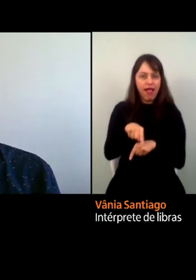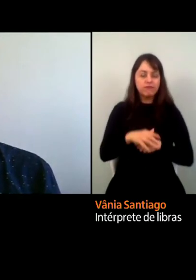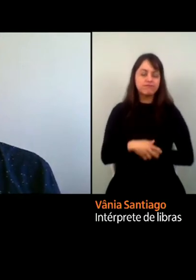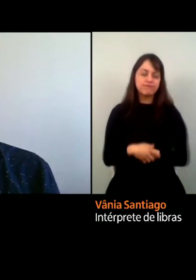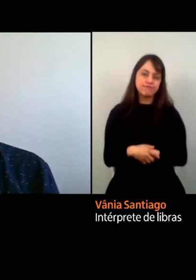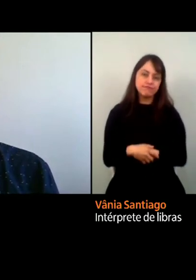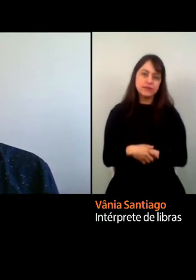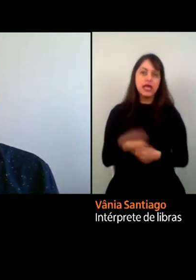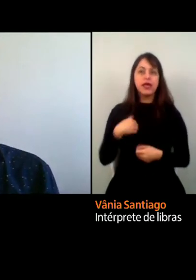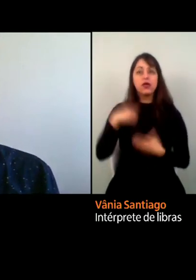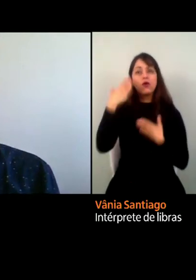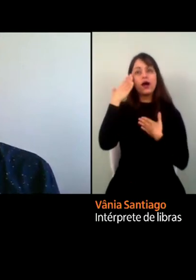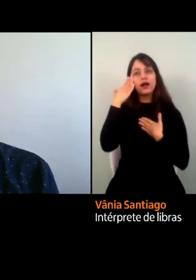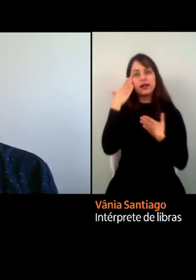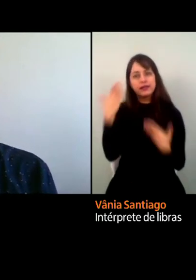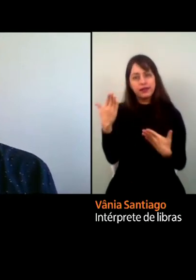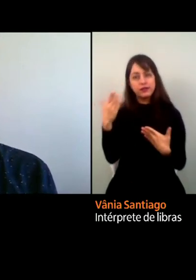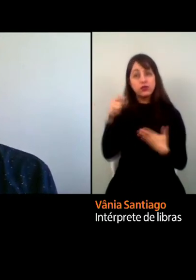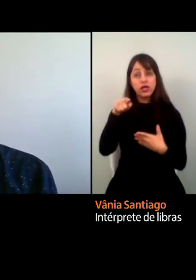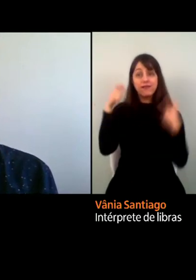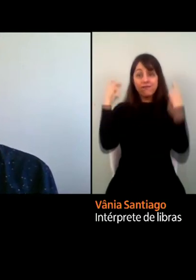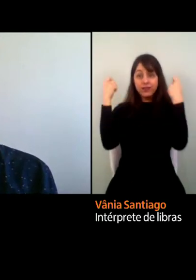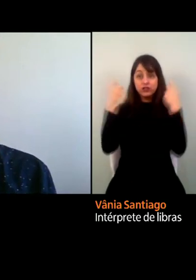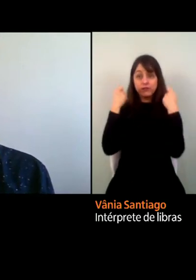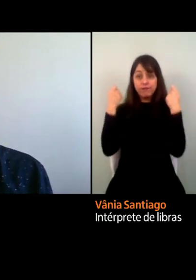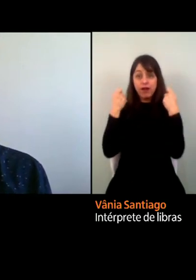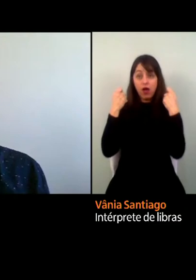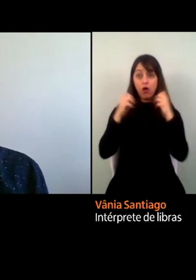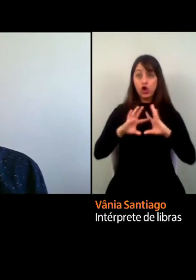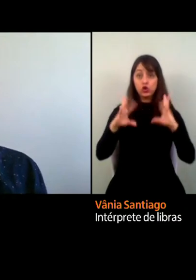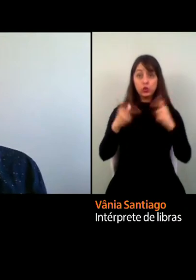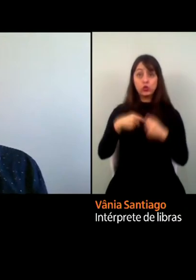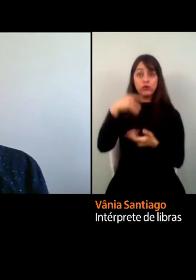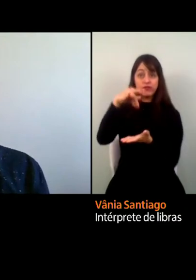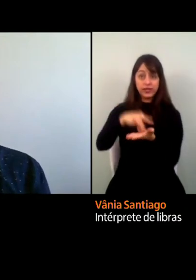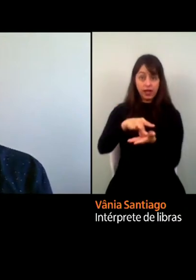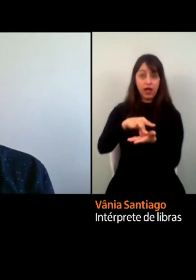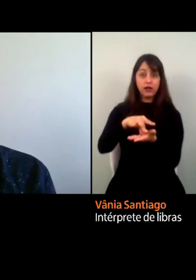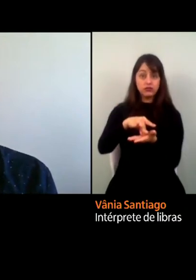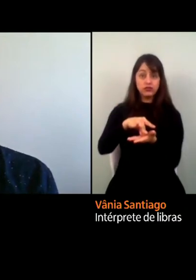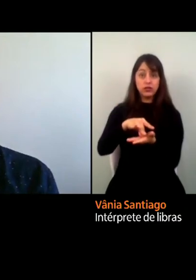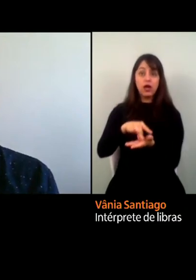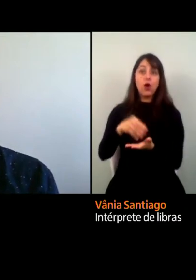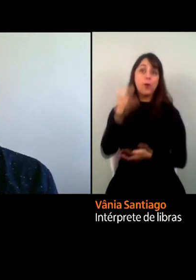ao É Tudo Verdade por esta oportunidade e a presença de cada um de vocês.